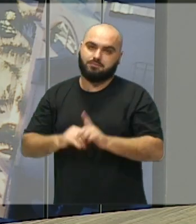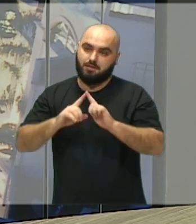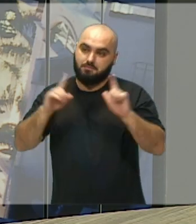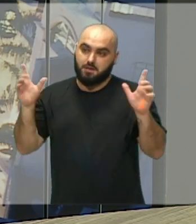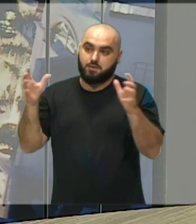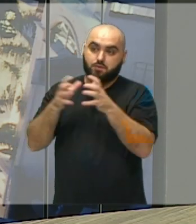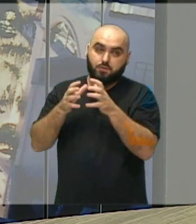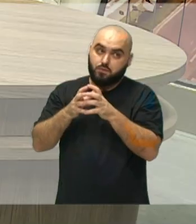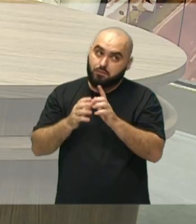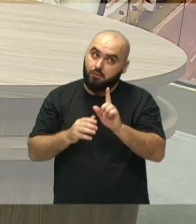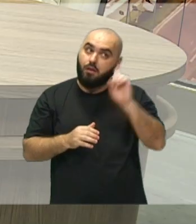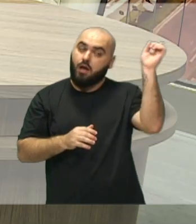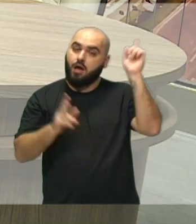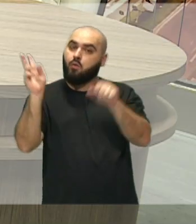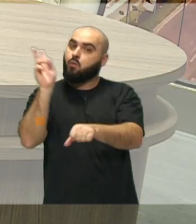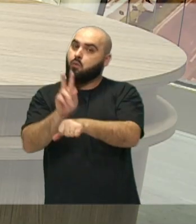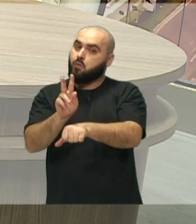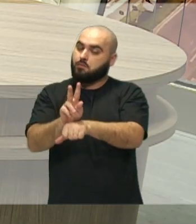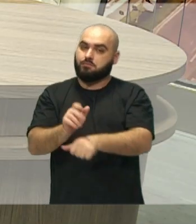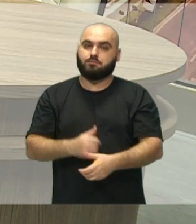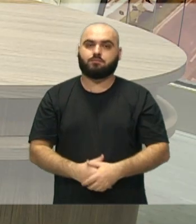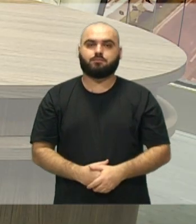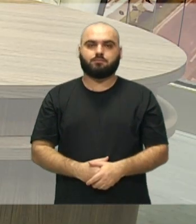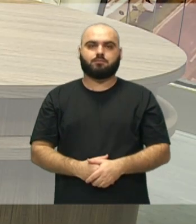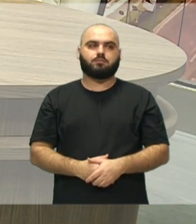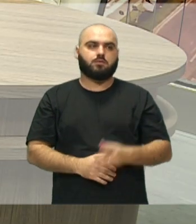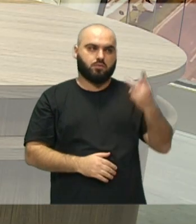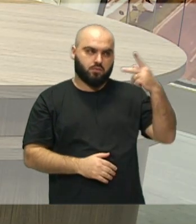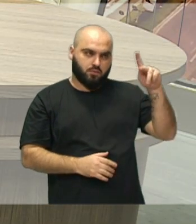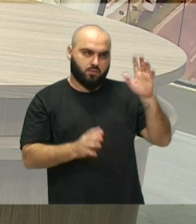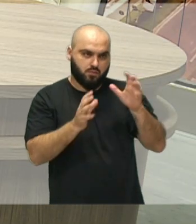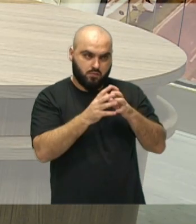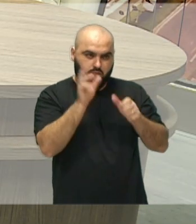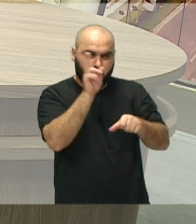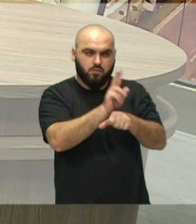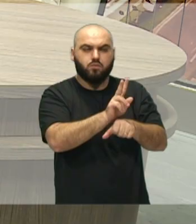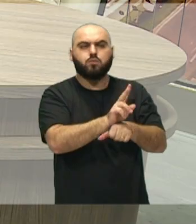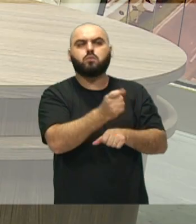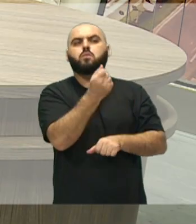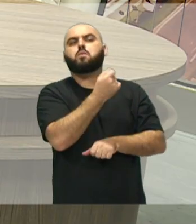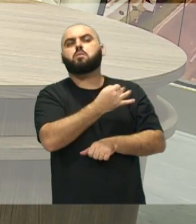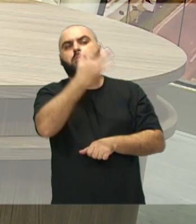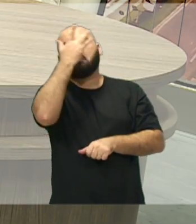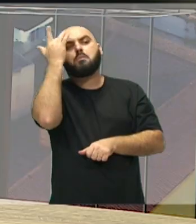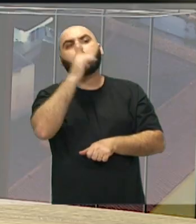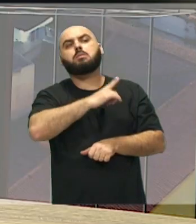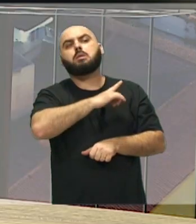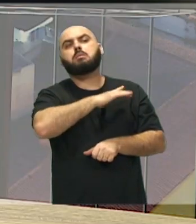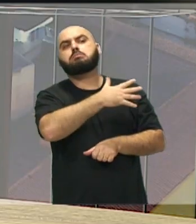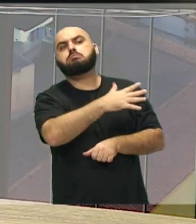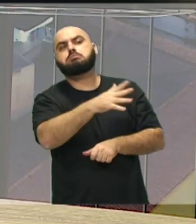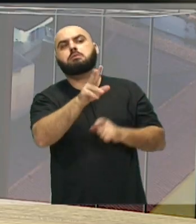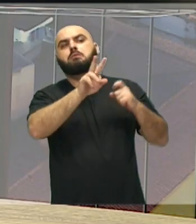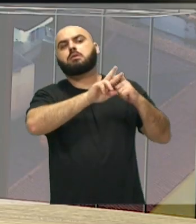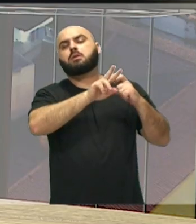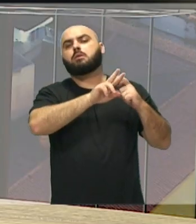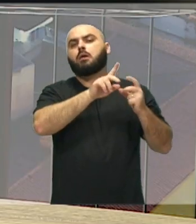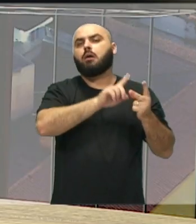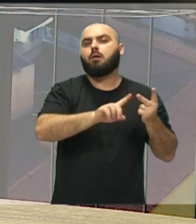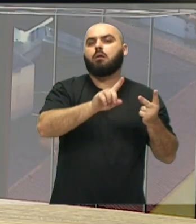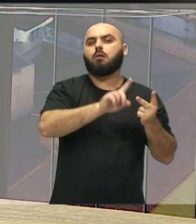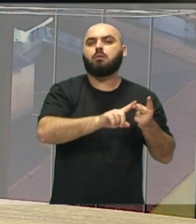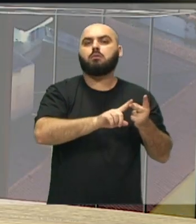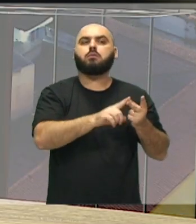equipe lá no parque. E essa equipe de vocês lá é composta por quantas pessoas, entre veterinários